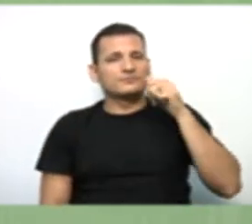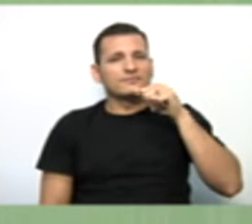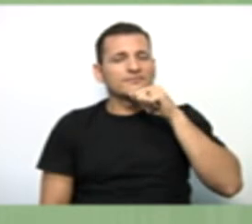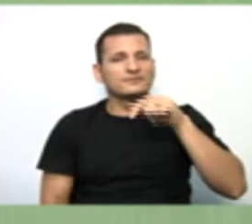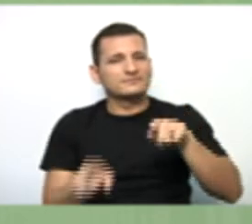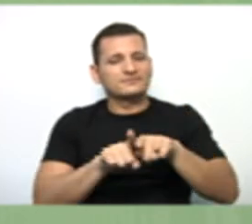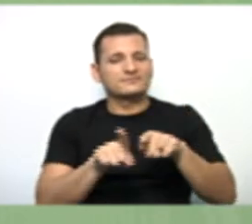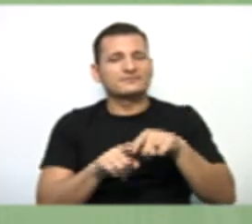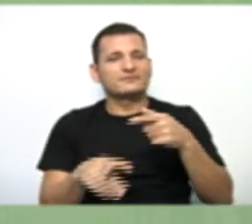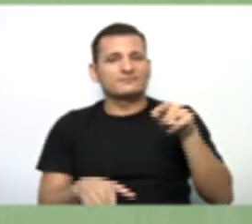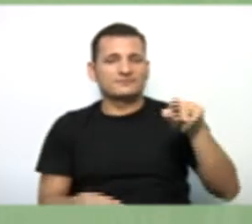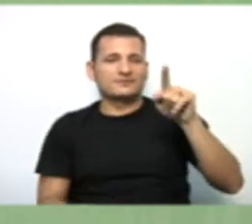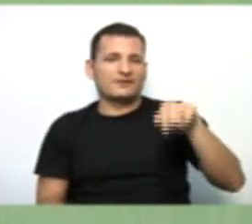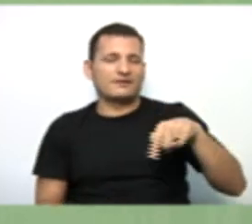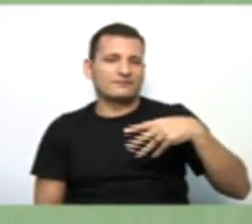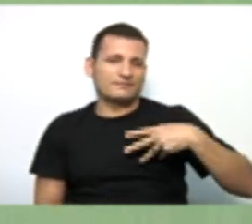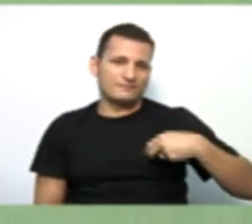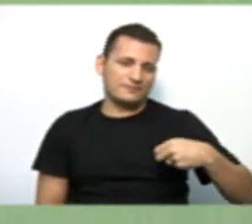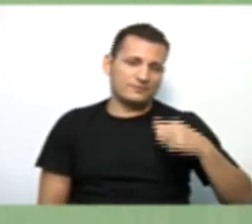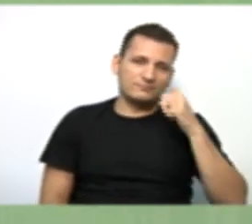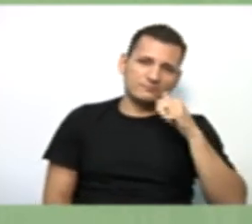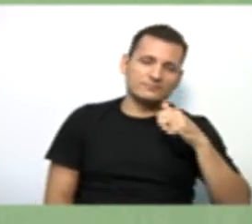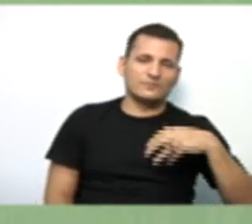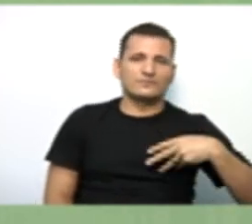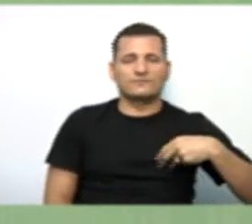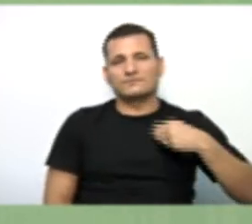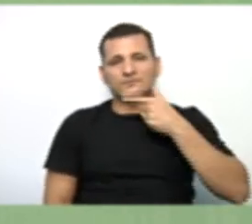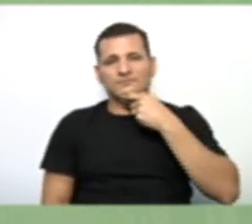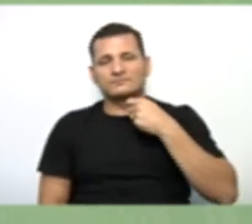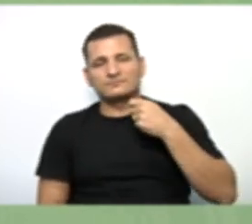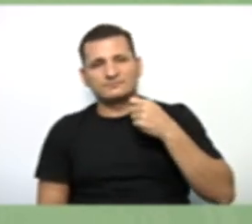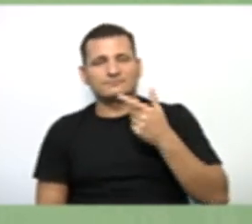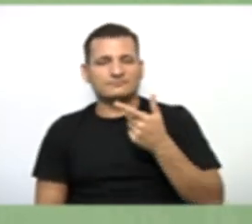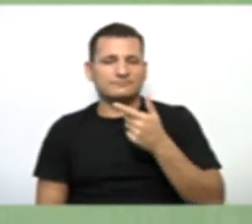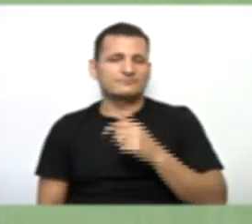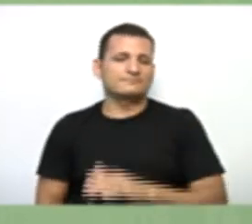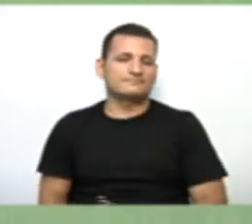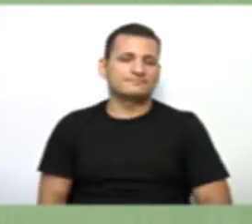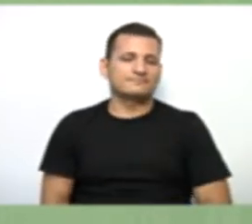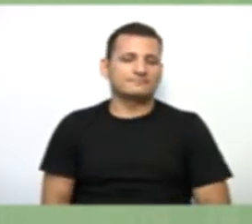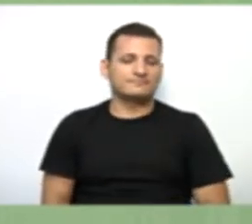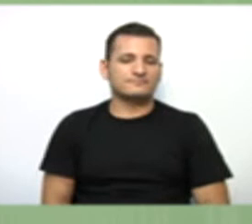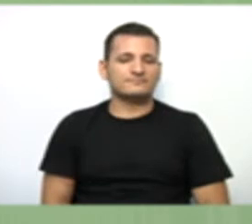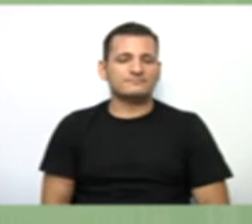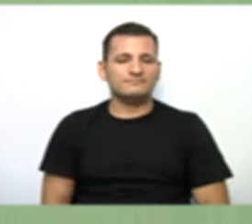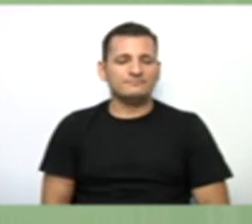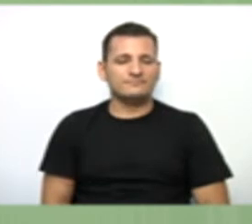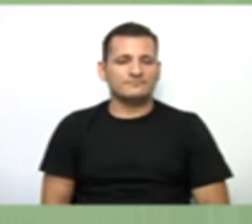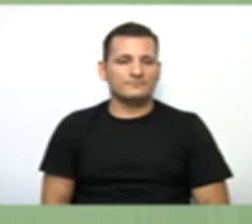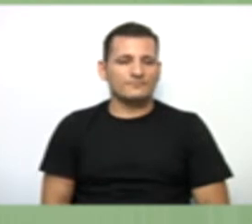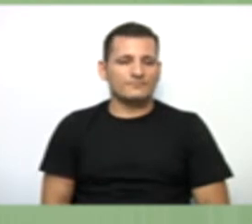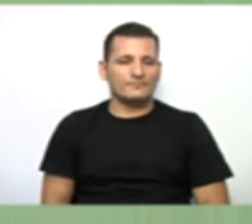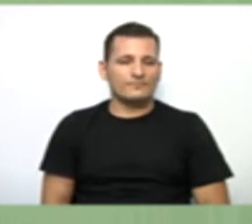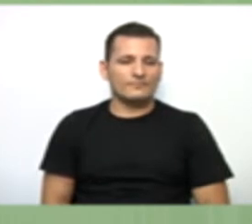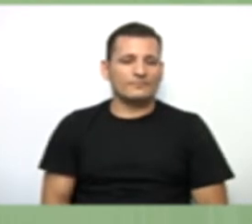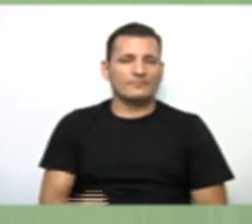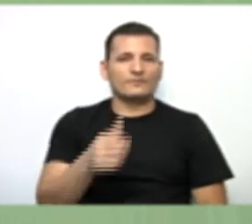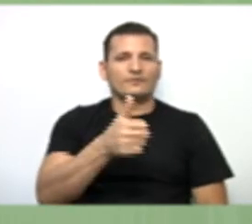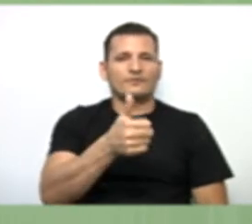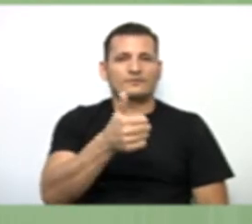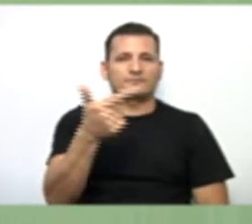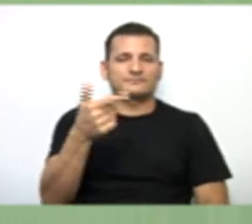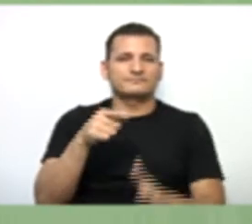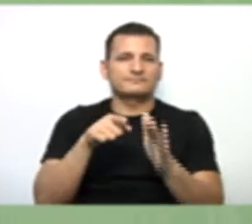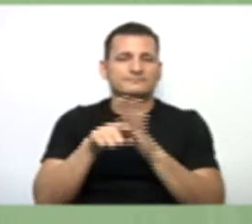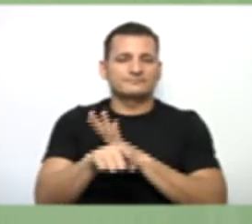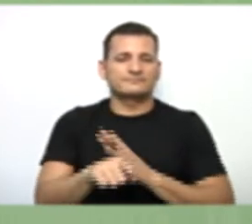caso, você será filho ou filha da sogra da mulher do seu irmão. Tá certo? Quase terminando